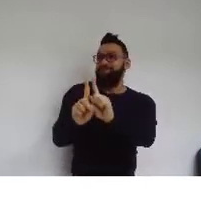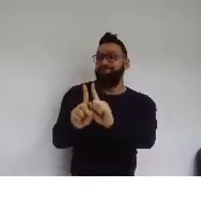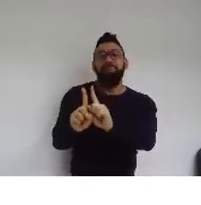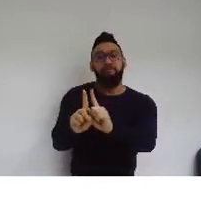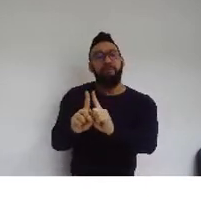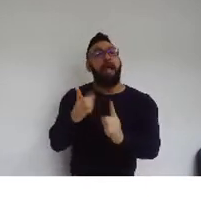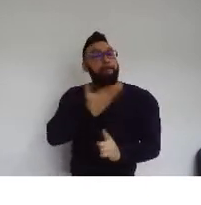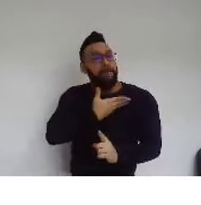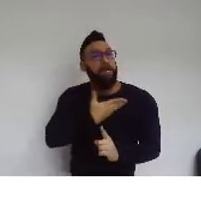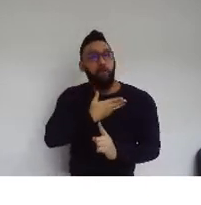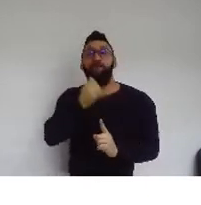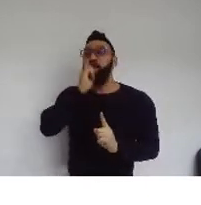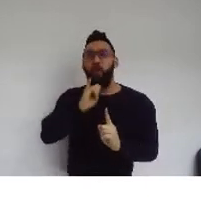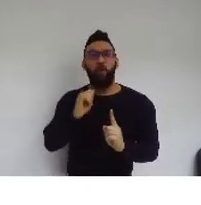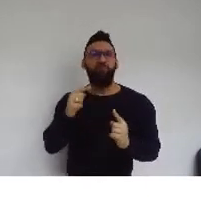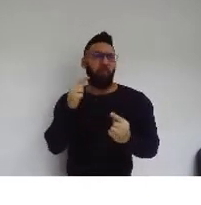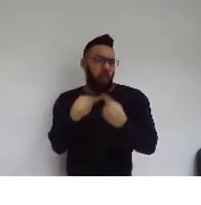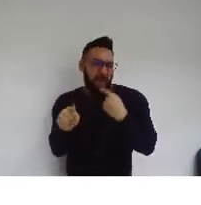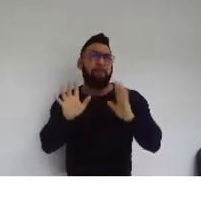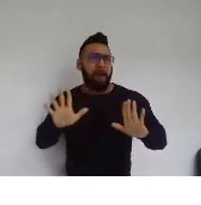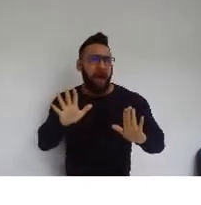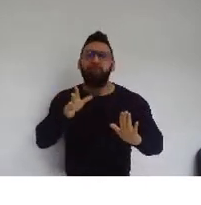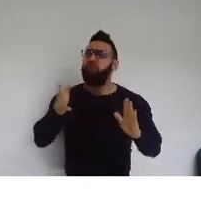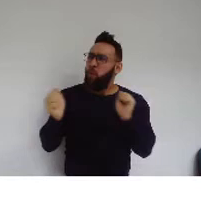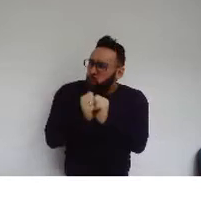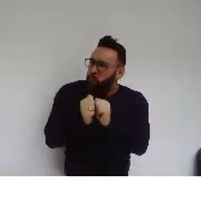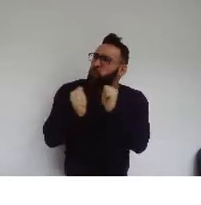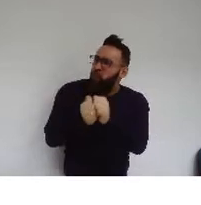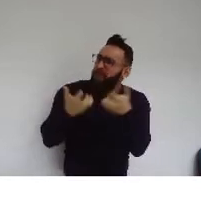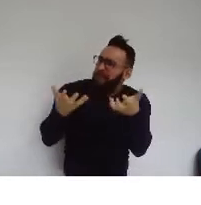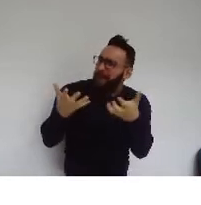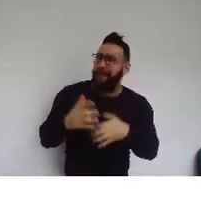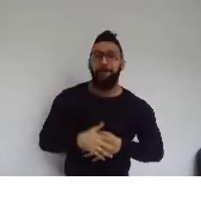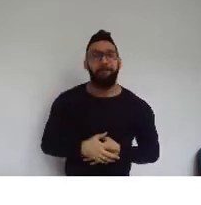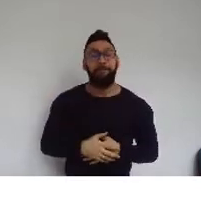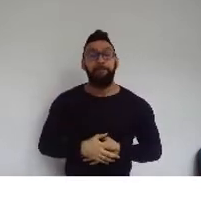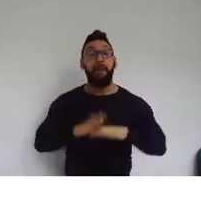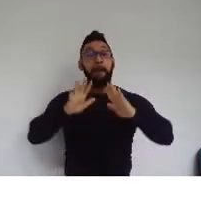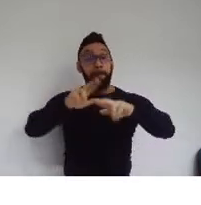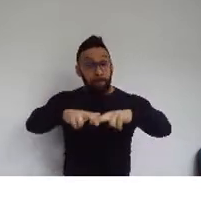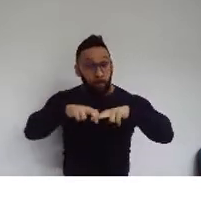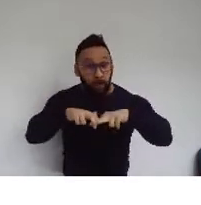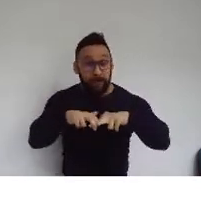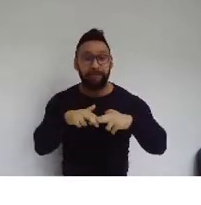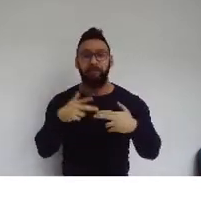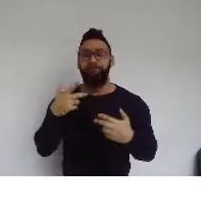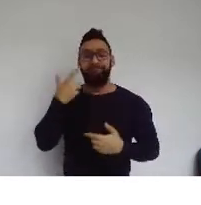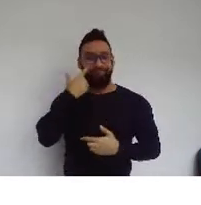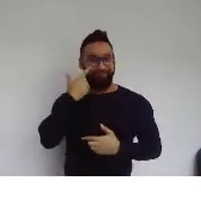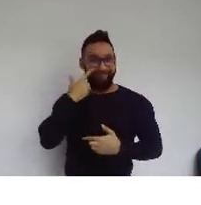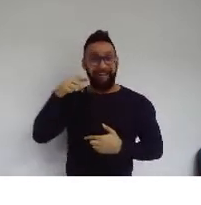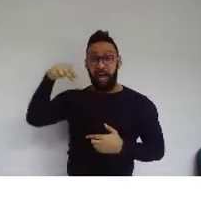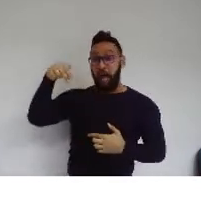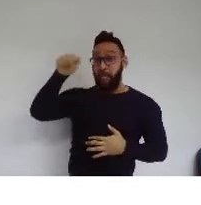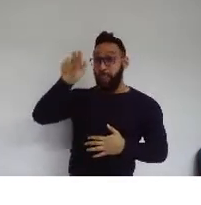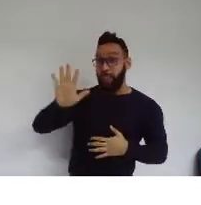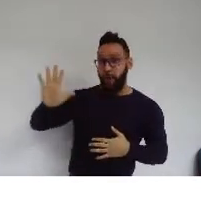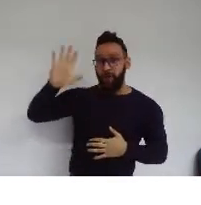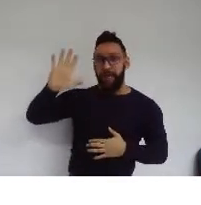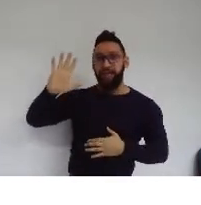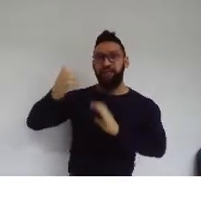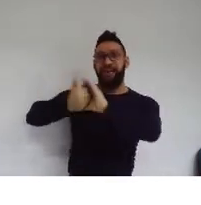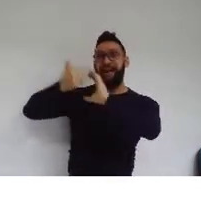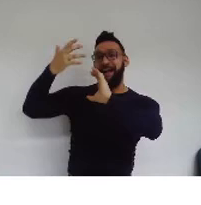volta de mim. Conclui, então, fazendo uma comparação entre como o parceiro age no Nordeste